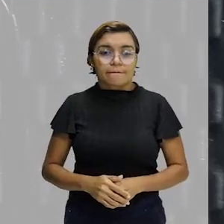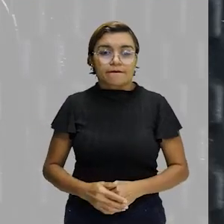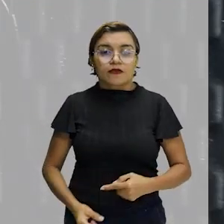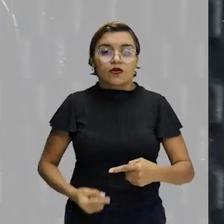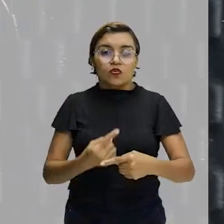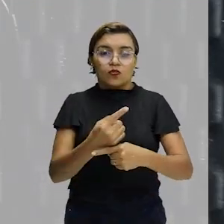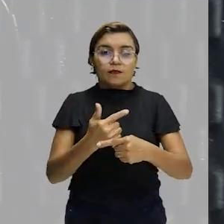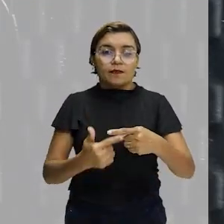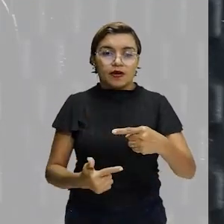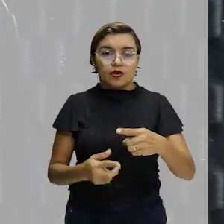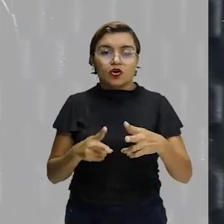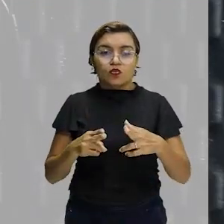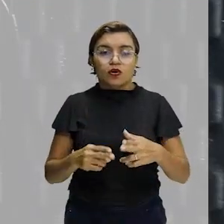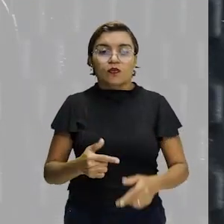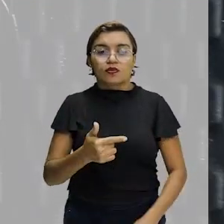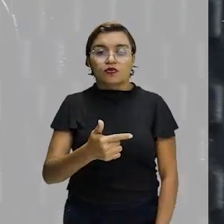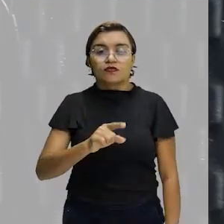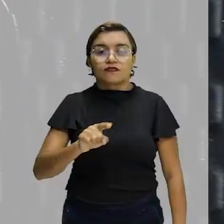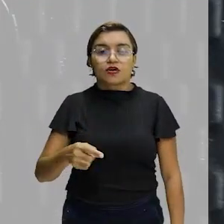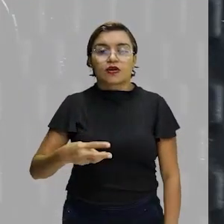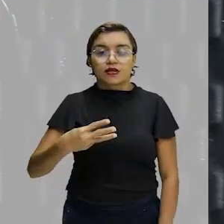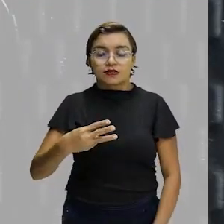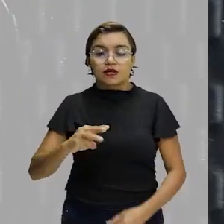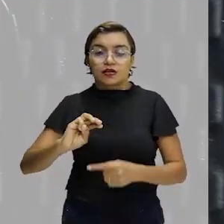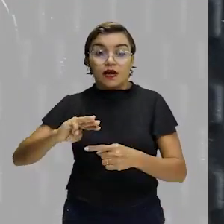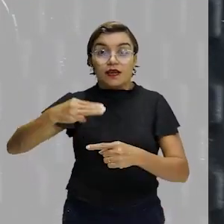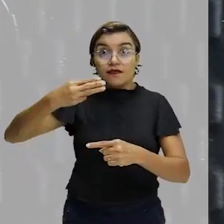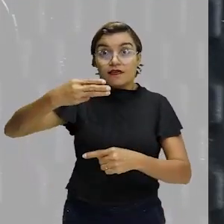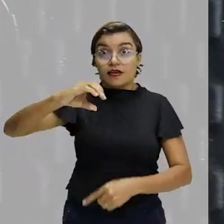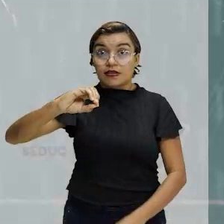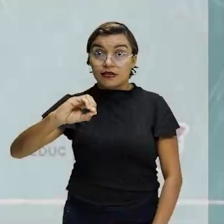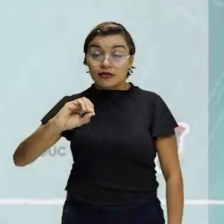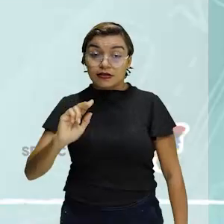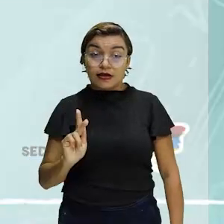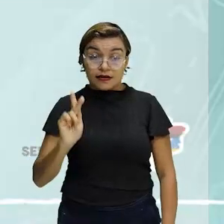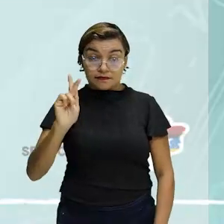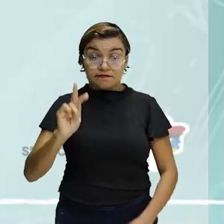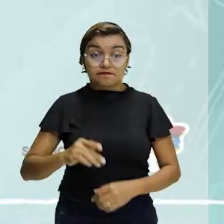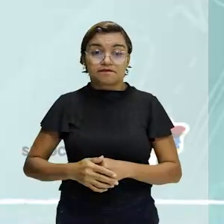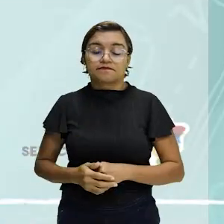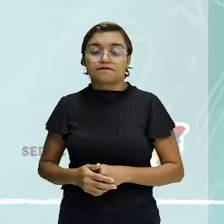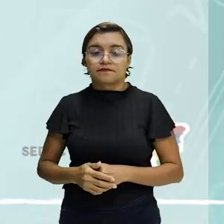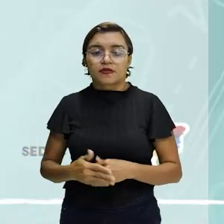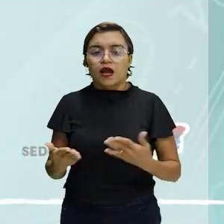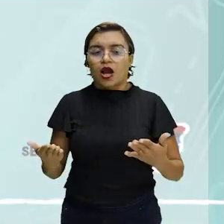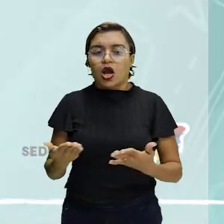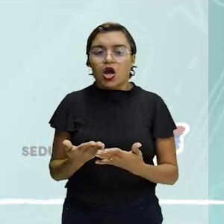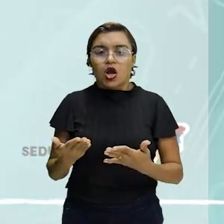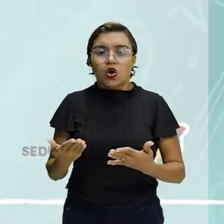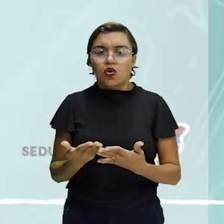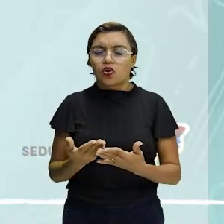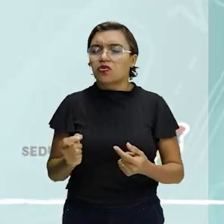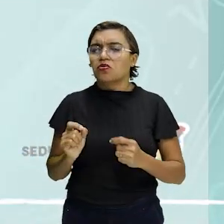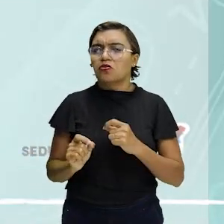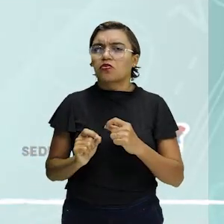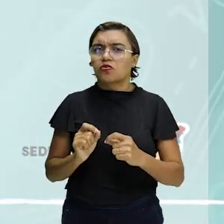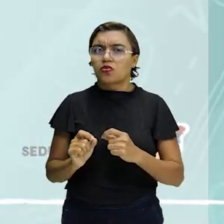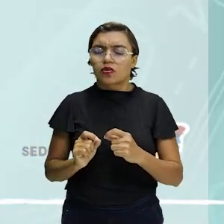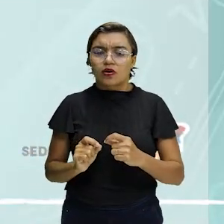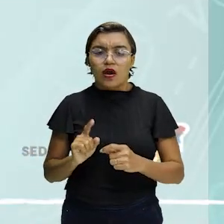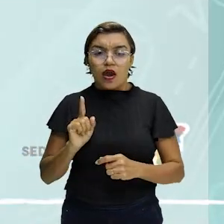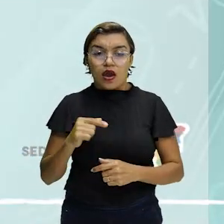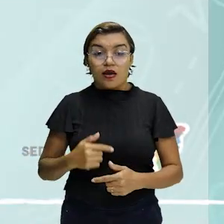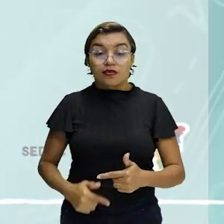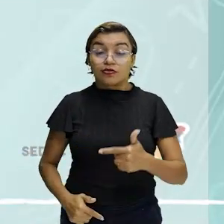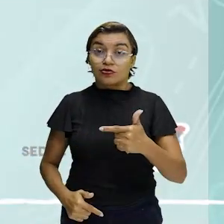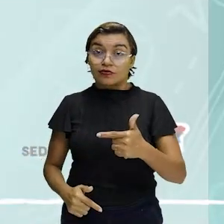2,7 elevado a 30 vezes o K. E agora, esse meio, ele corresponde a 2 elevado a menos